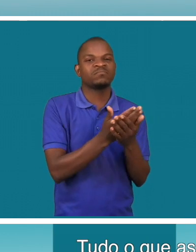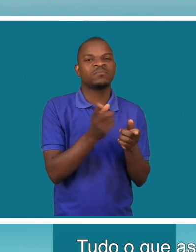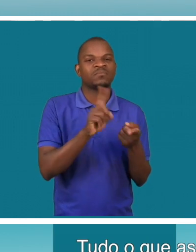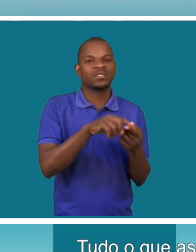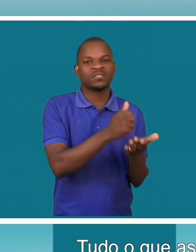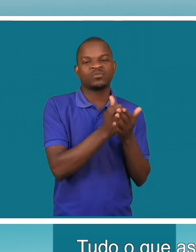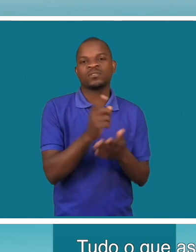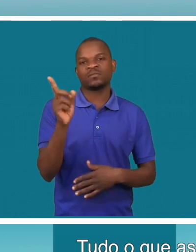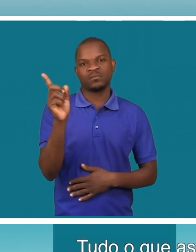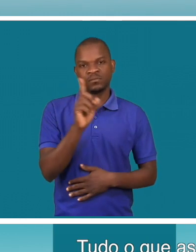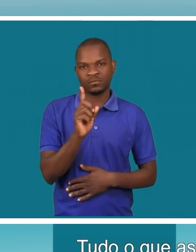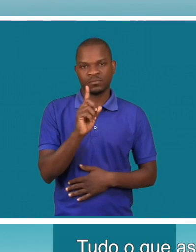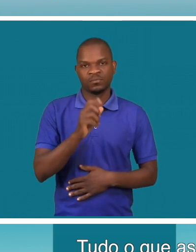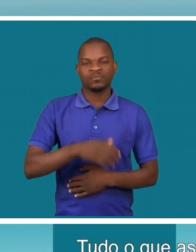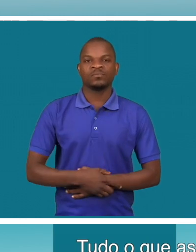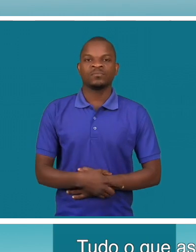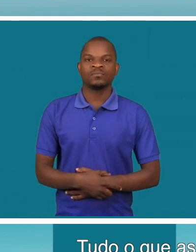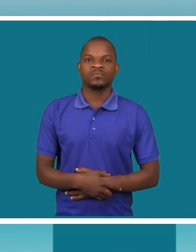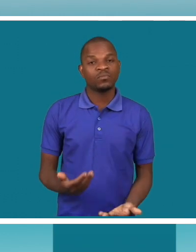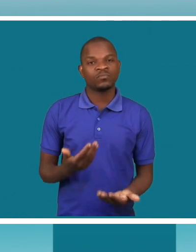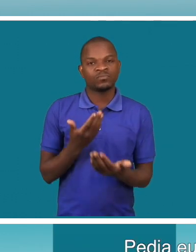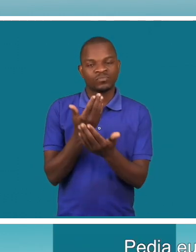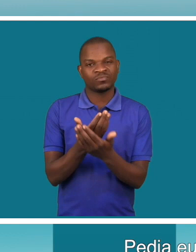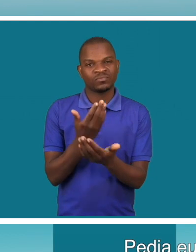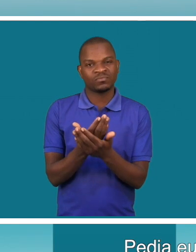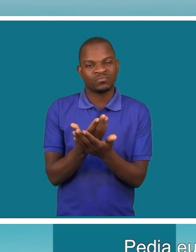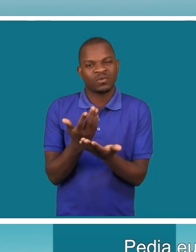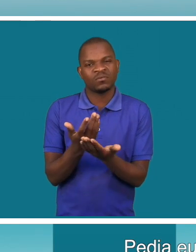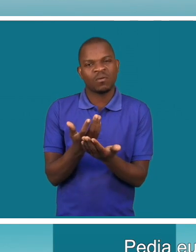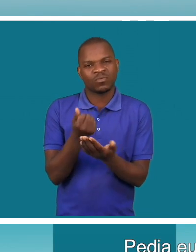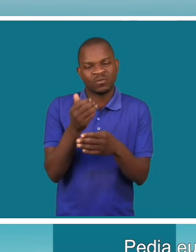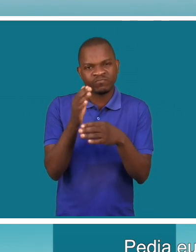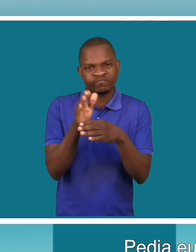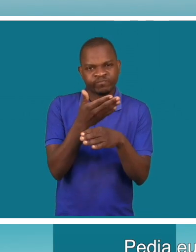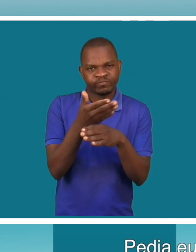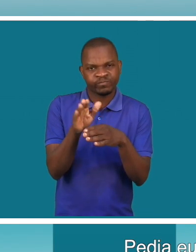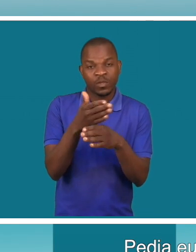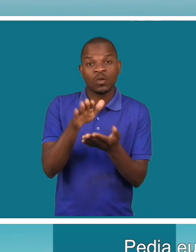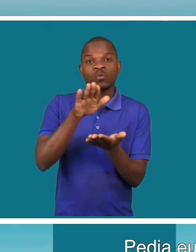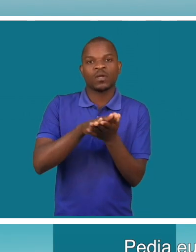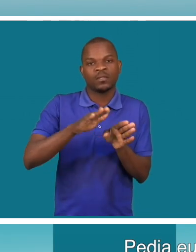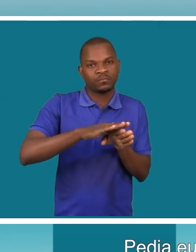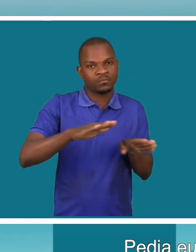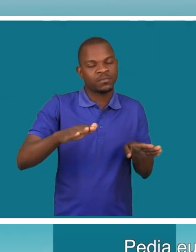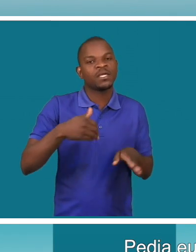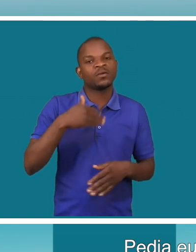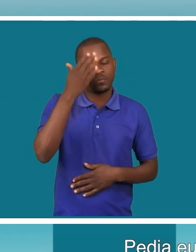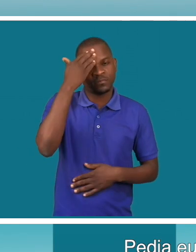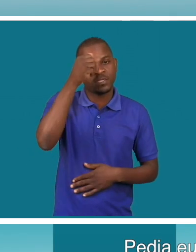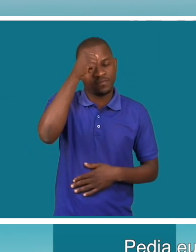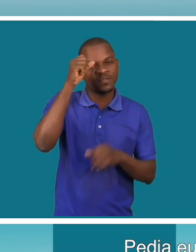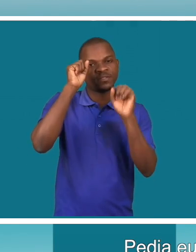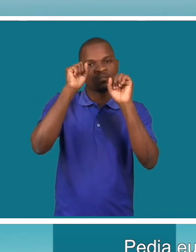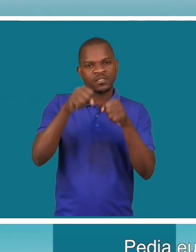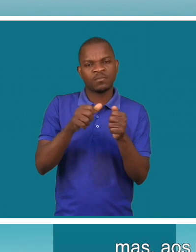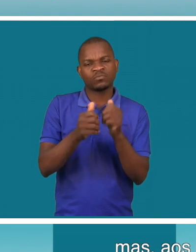da dependência no acesso a estes serviços. Pedia eu que tentassem reabilitar os nossos passeios. Eu